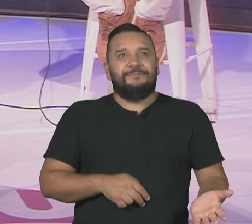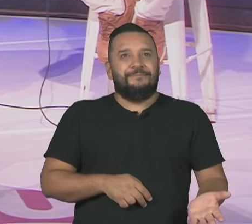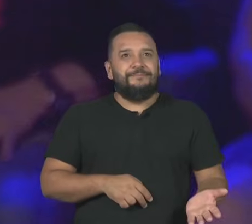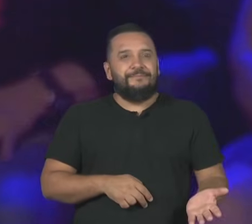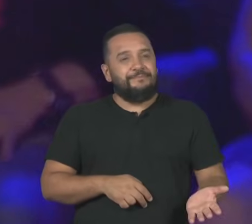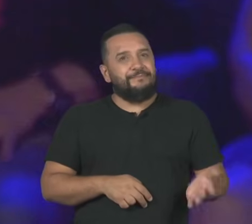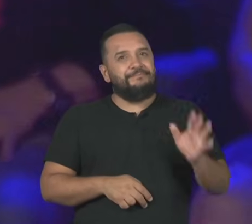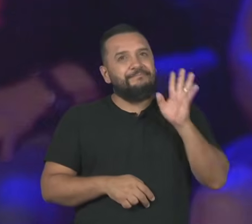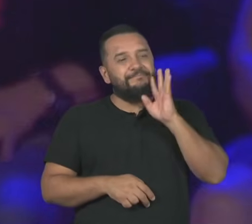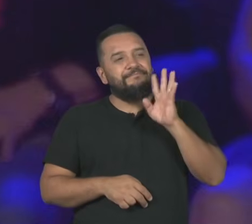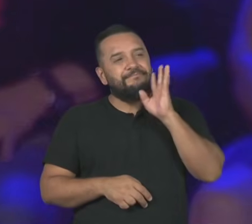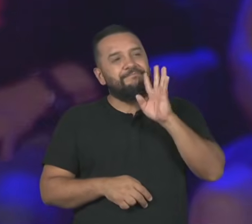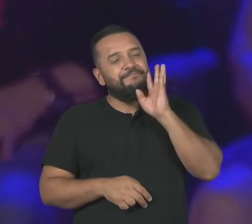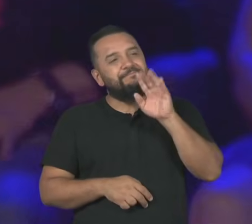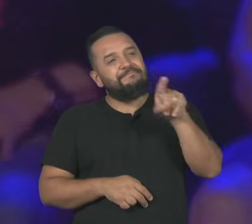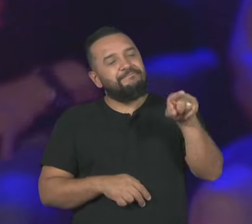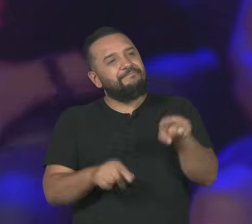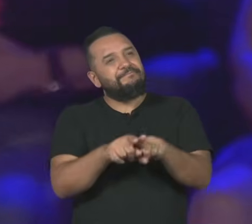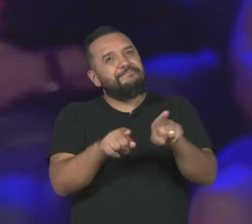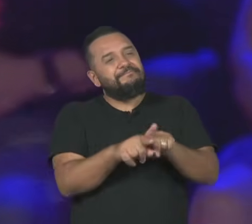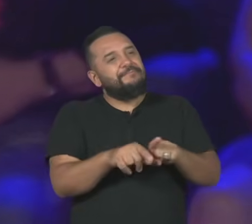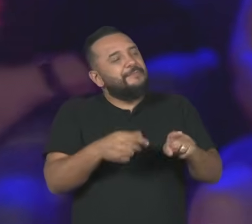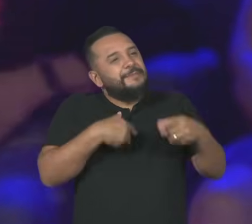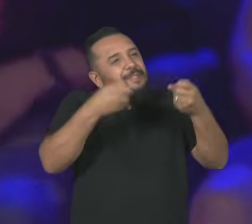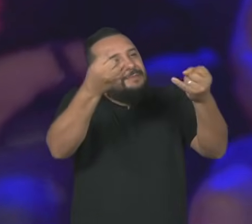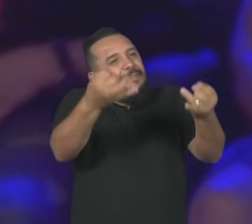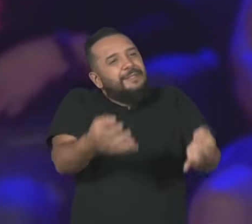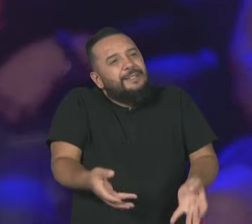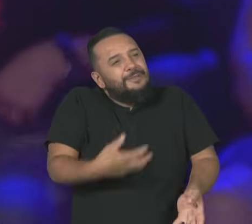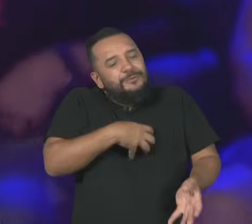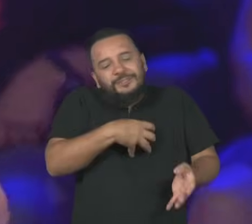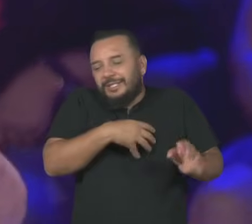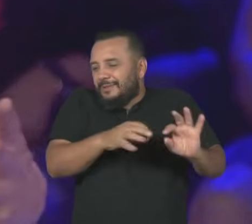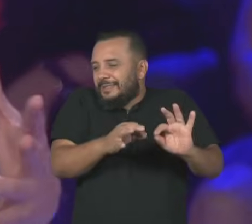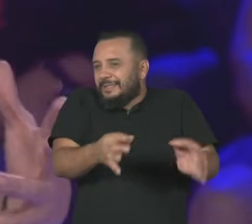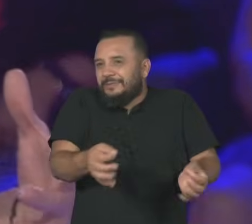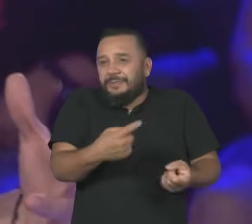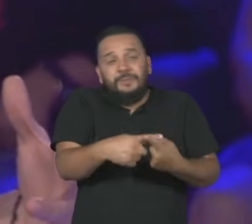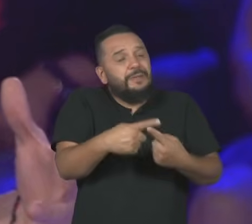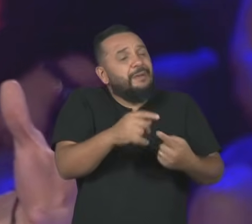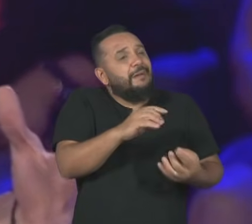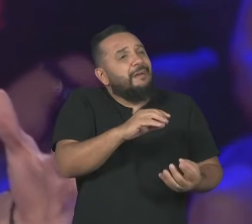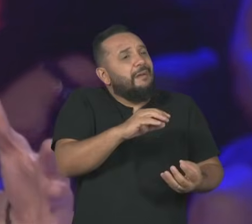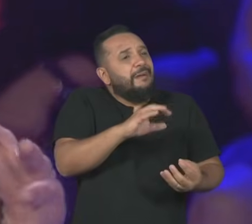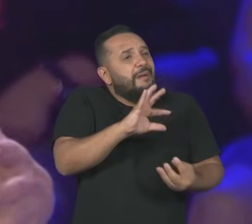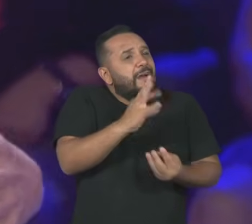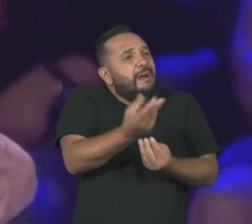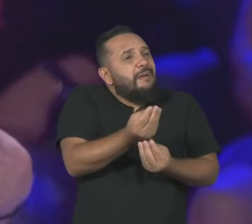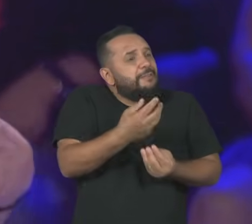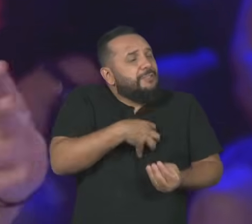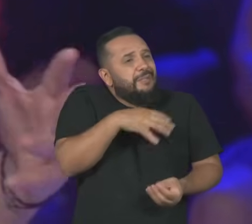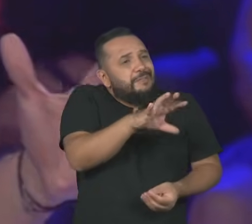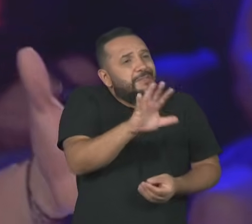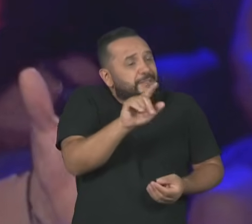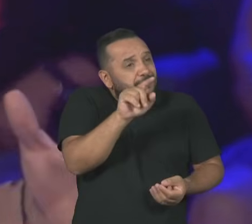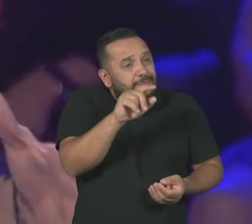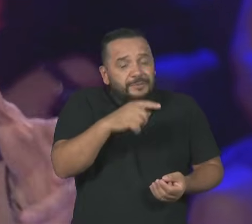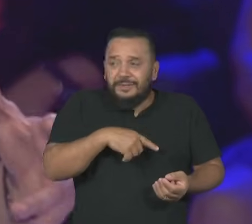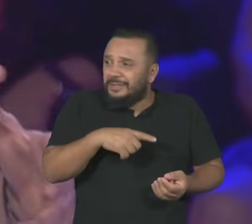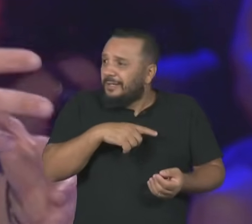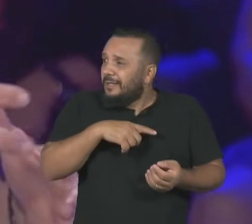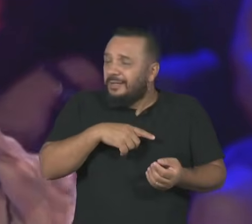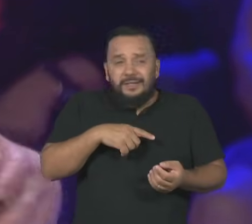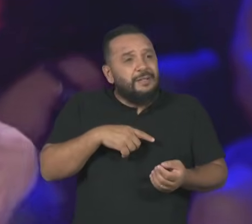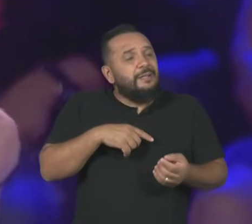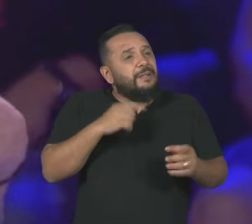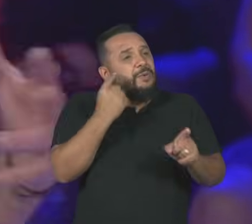E é tão legal, né? Assim, a simplicidade com que você coloca isso, né? O que a arte faz de repente você encontrar pessoas, né?